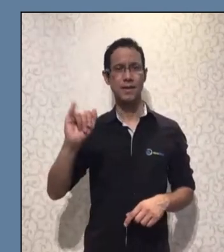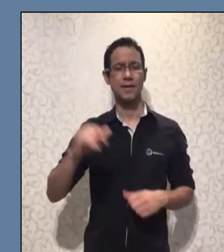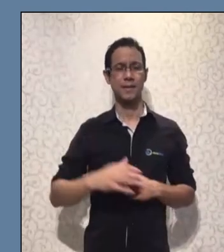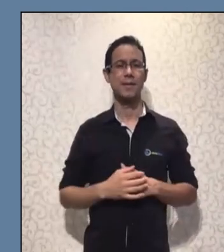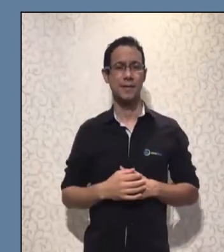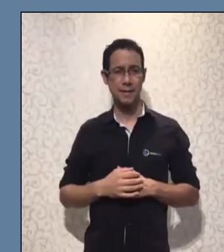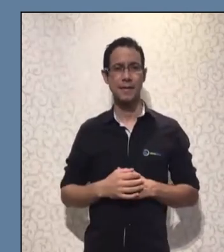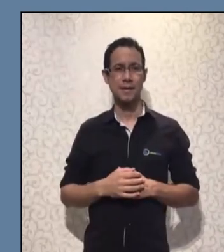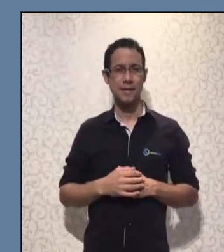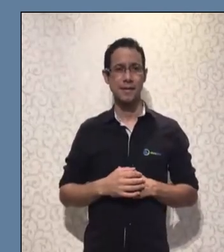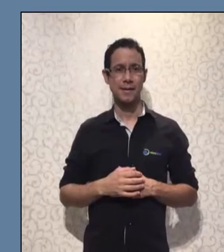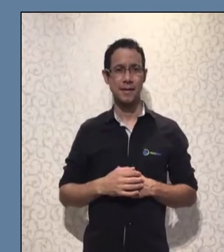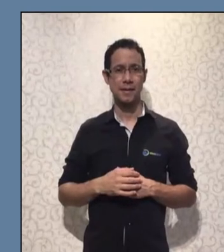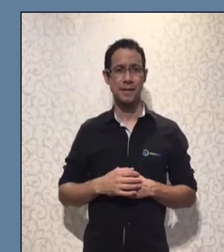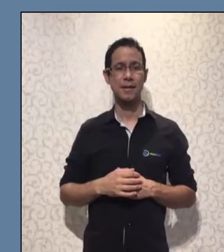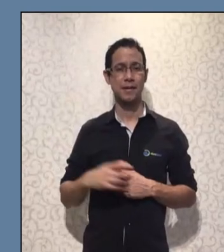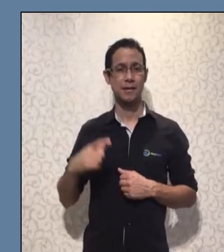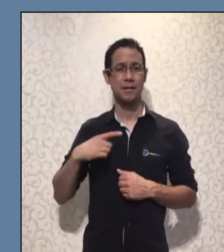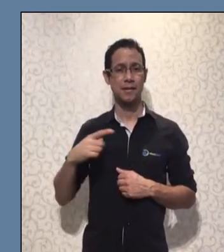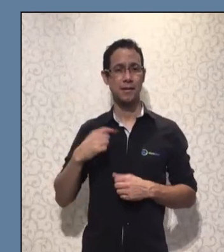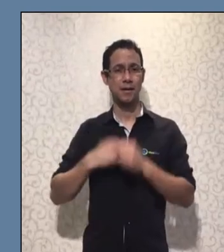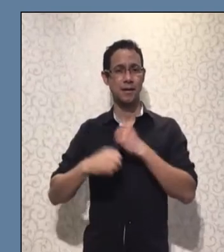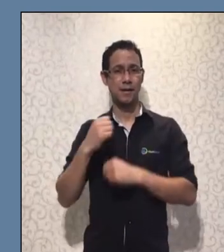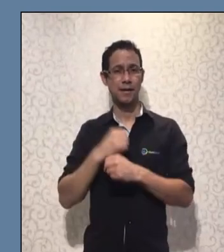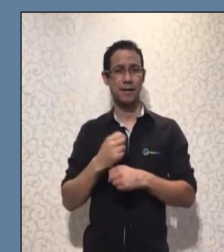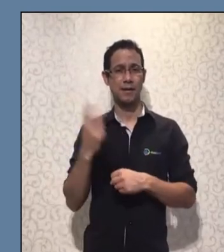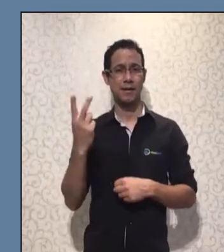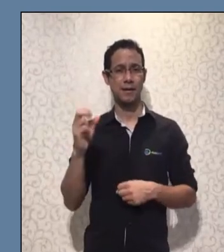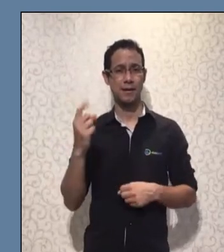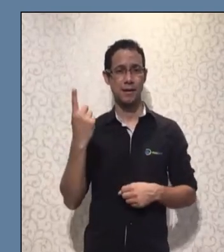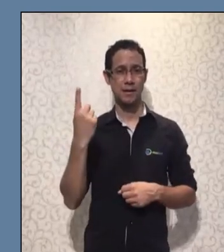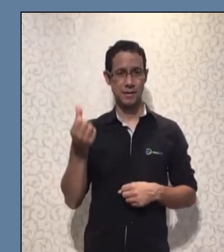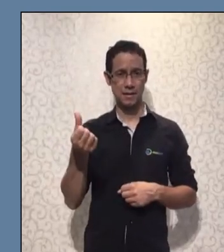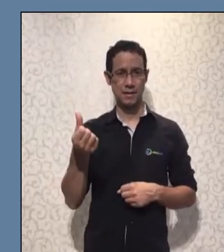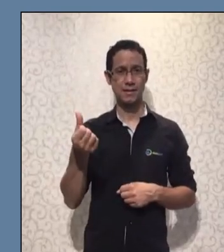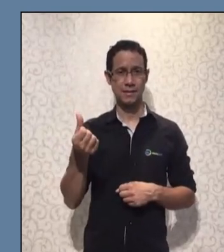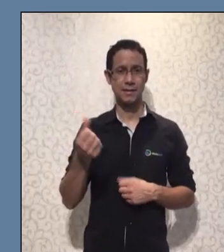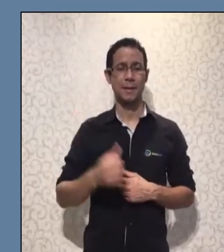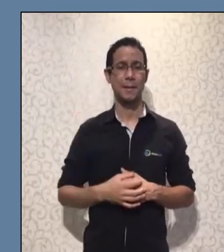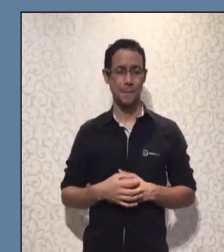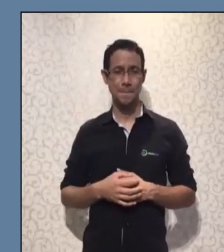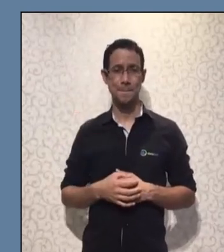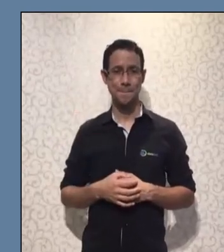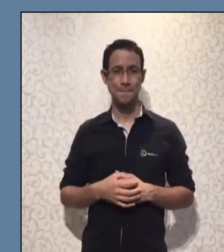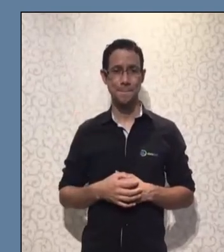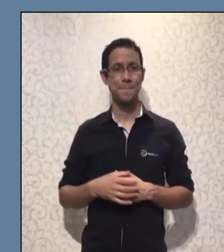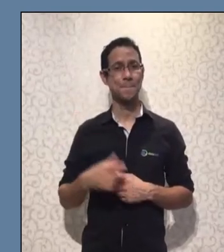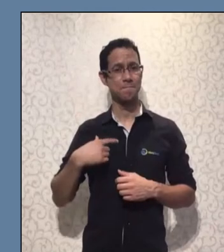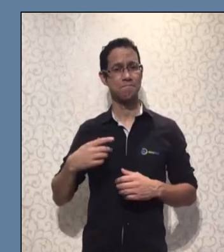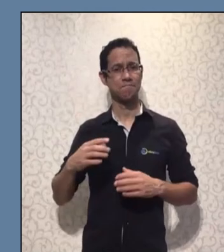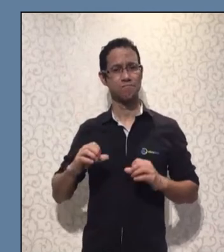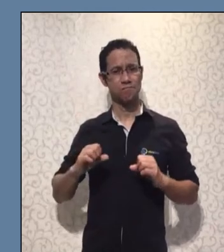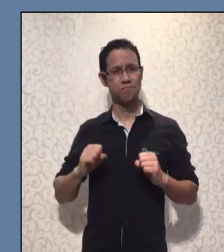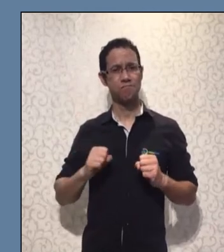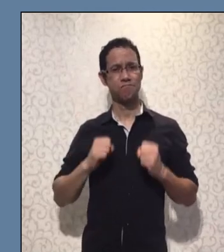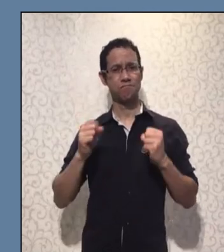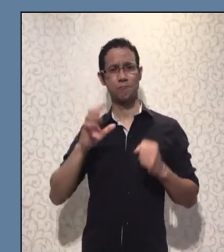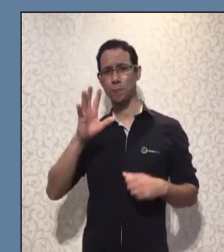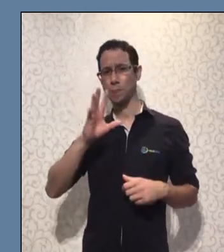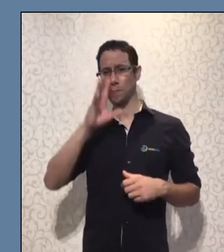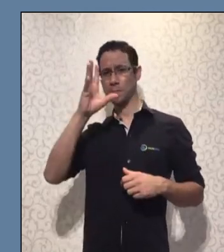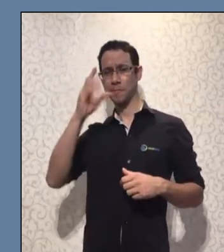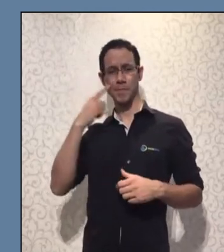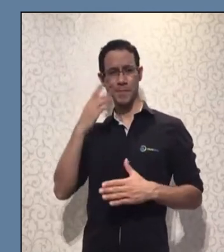em 2016, meados de 2016, e nós nos aventuramos a começar a